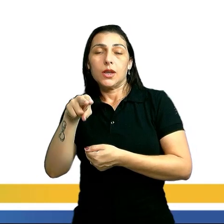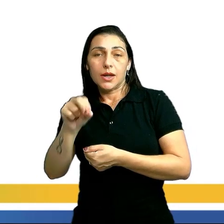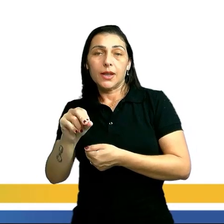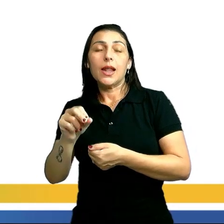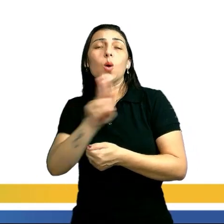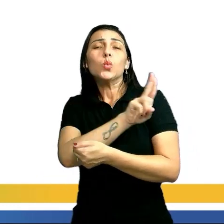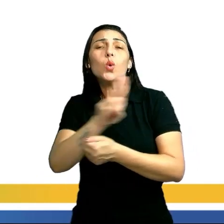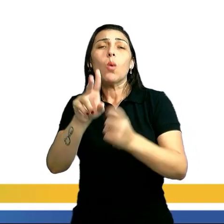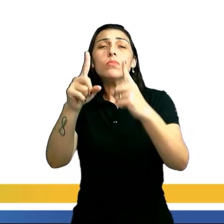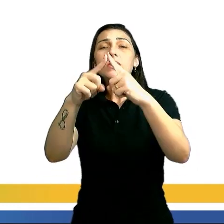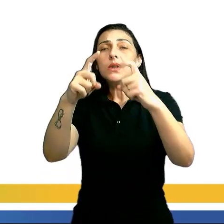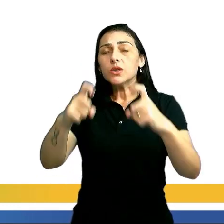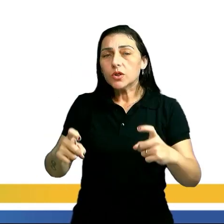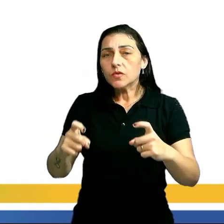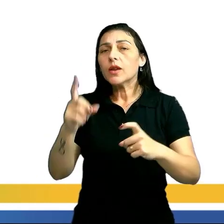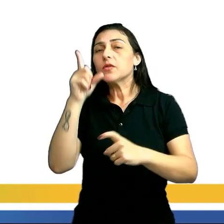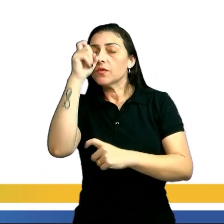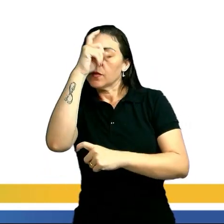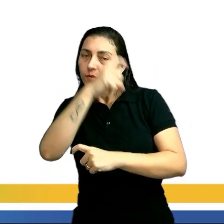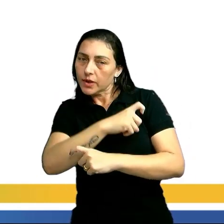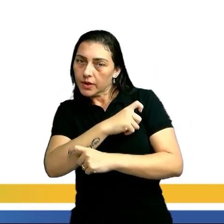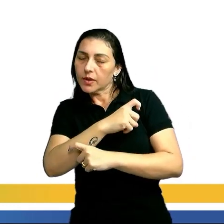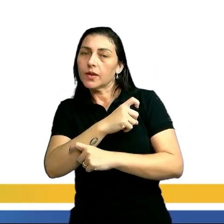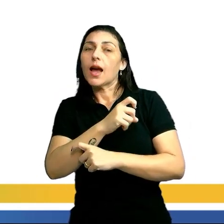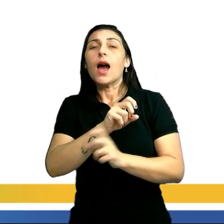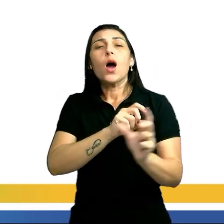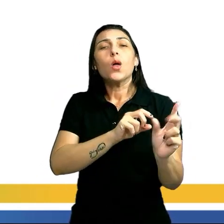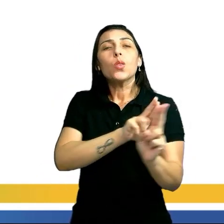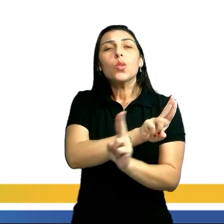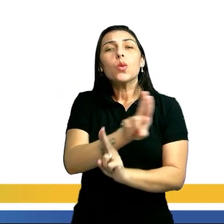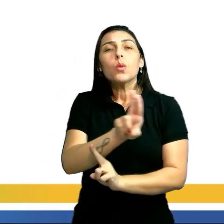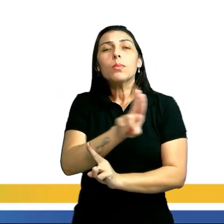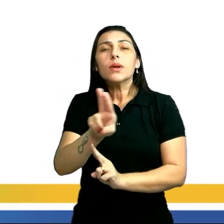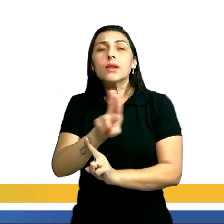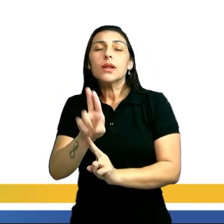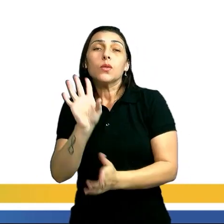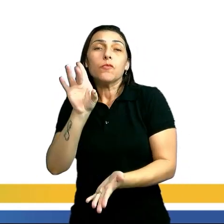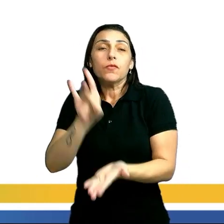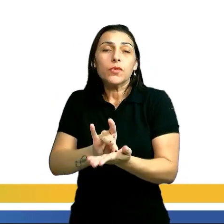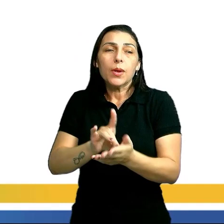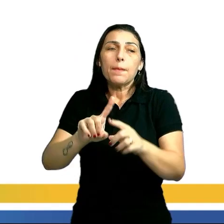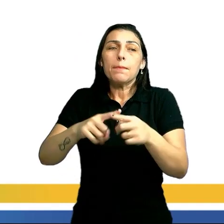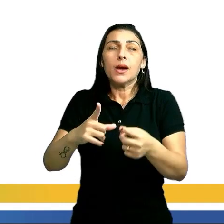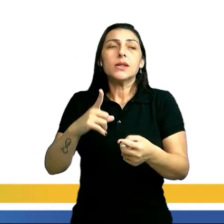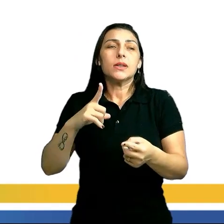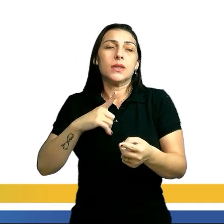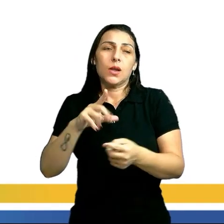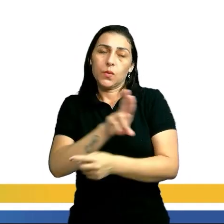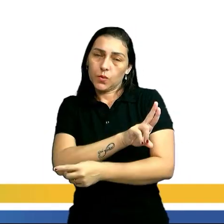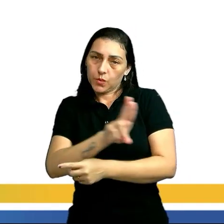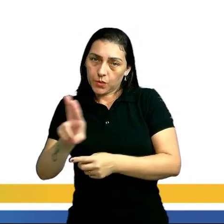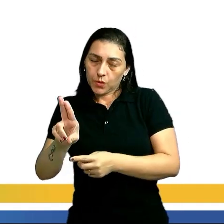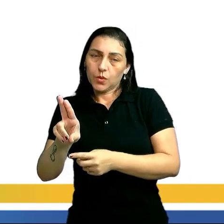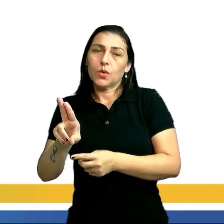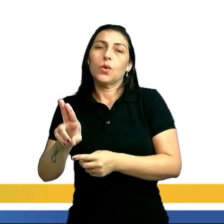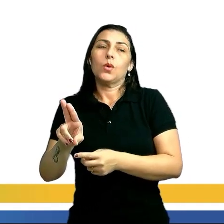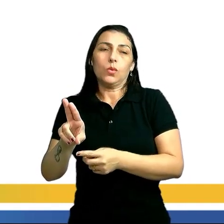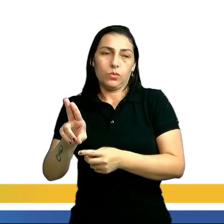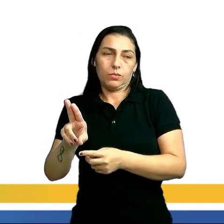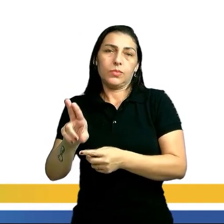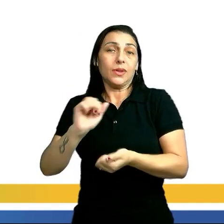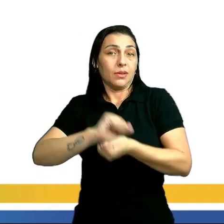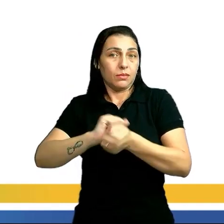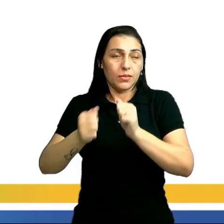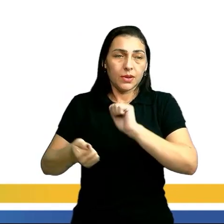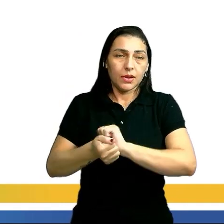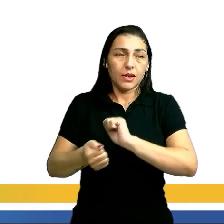nomes científicos, certo? Segundo a nomenclatura oficial, mas tem os nomes